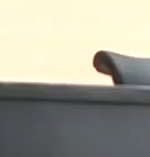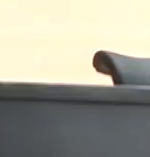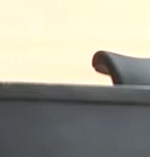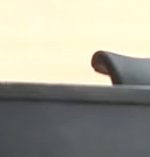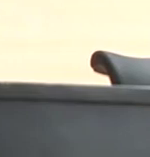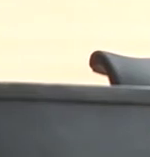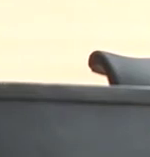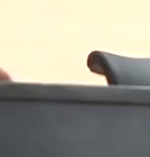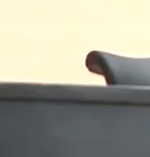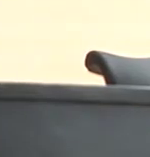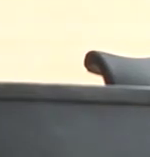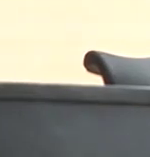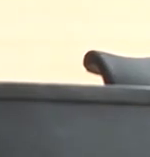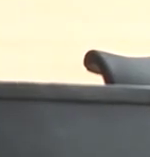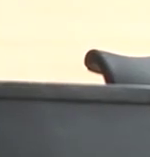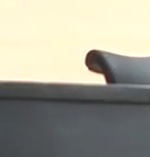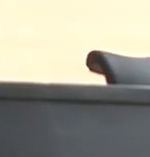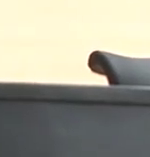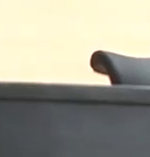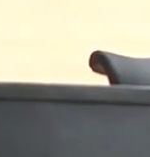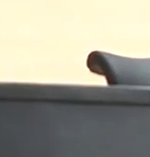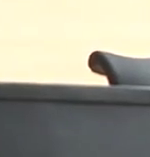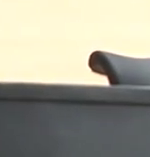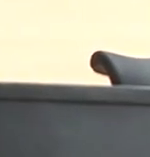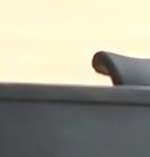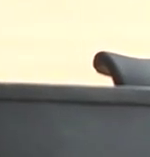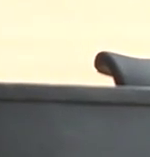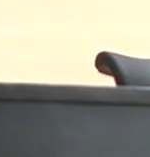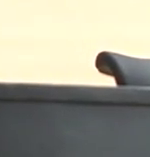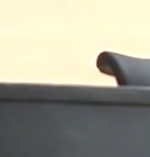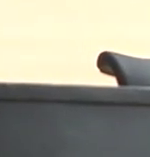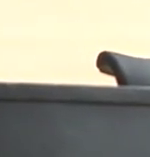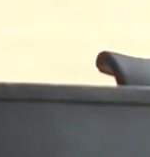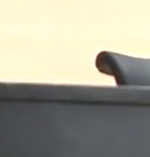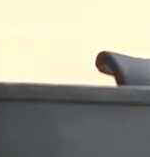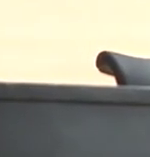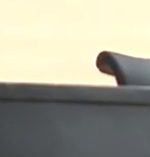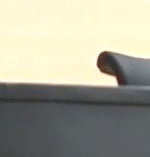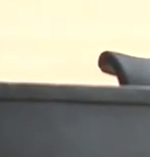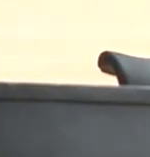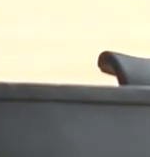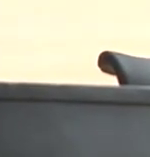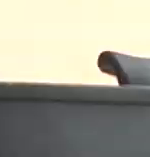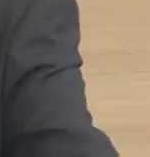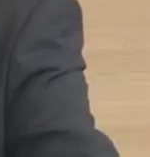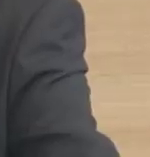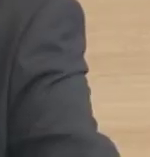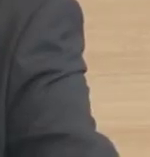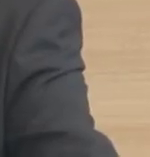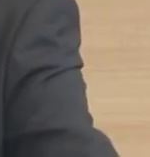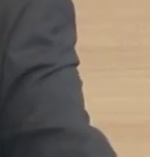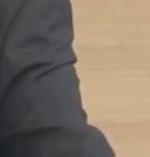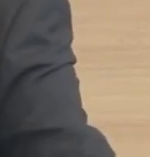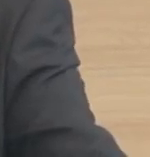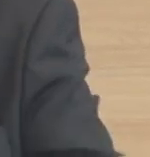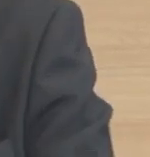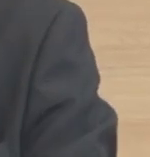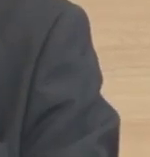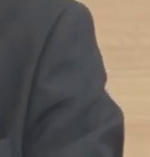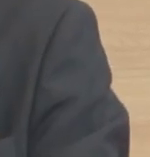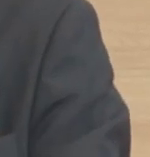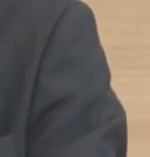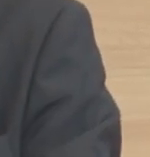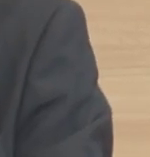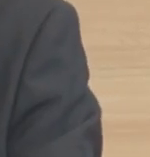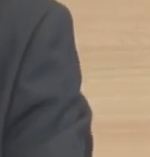o programa gramadão da Prefeitura do Recife foi tema do pronunciamento do vereador Chico Kiko a iniciativa instala